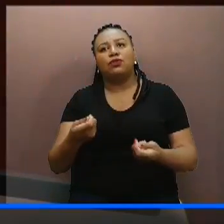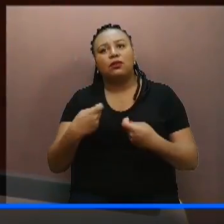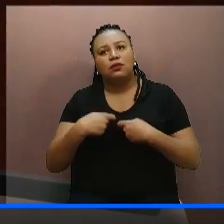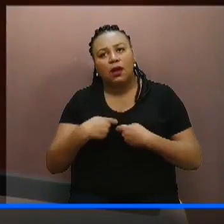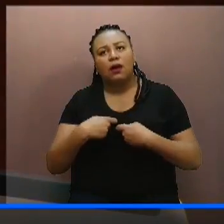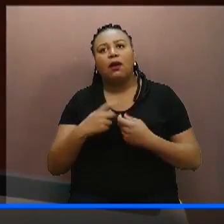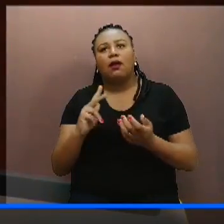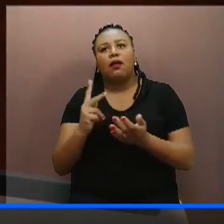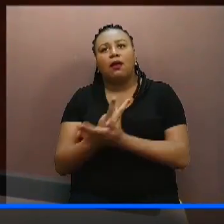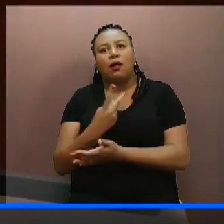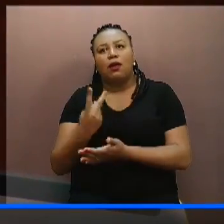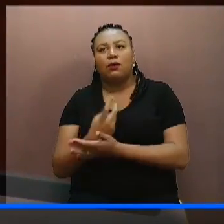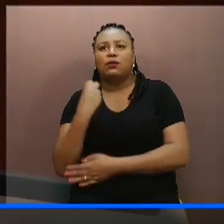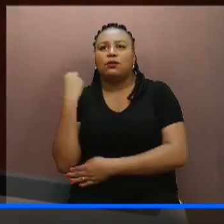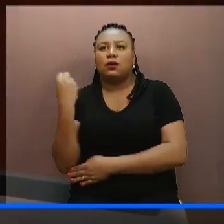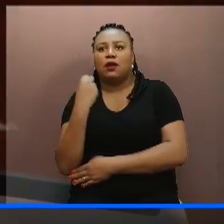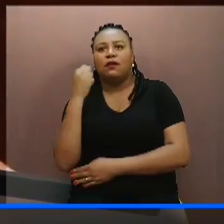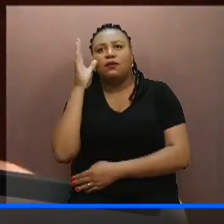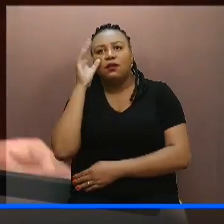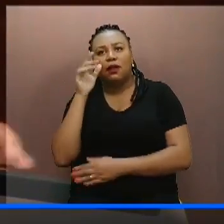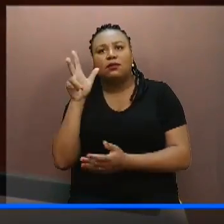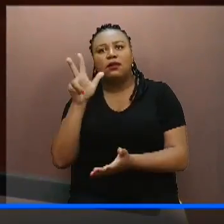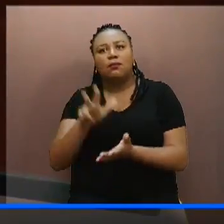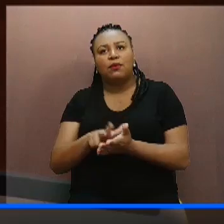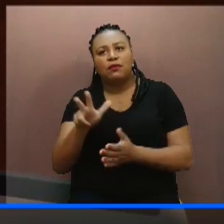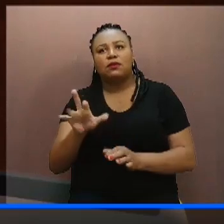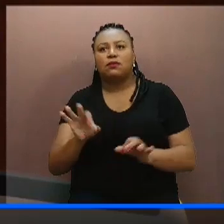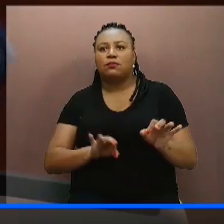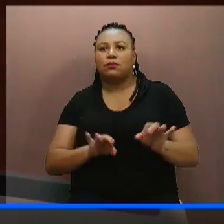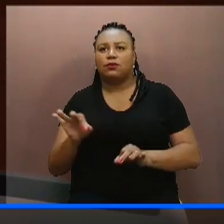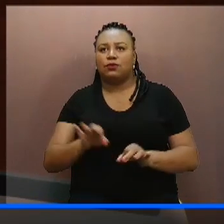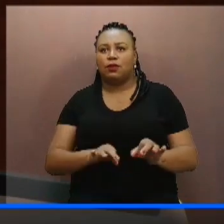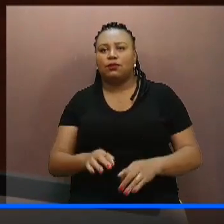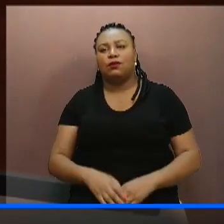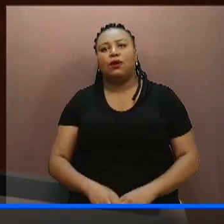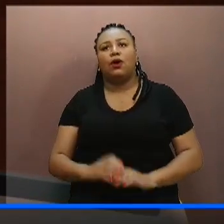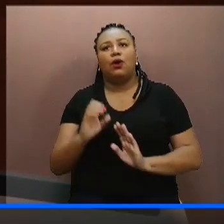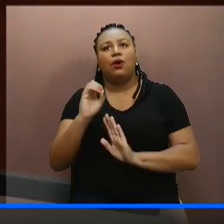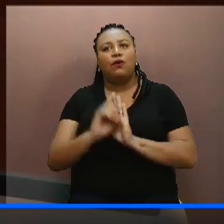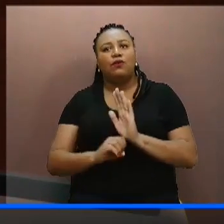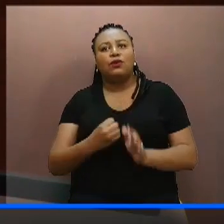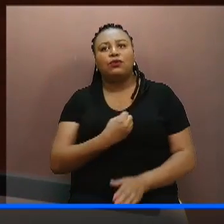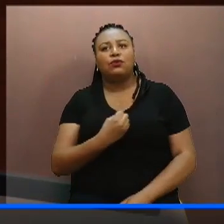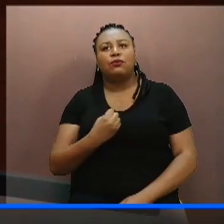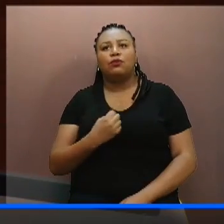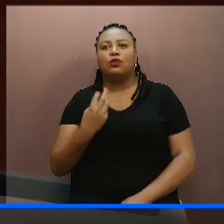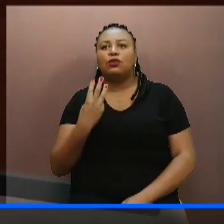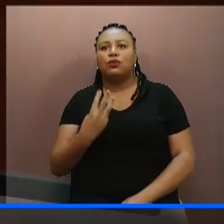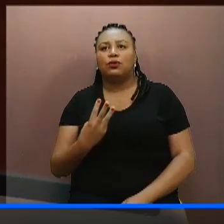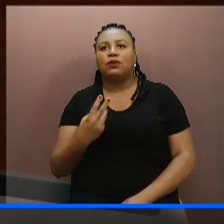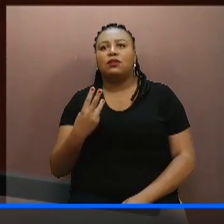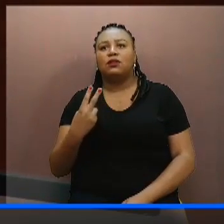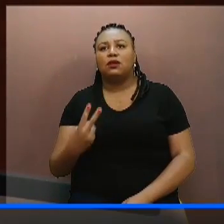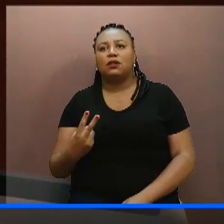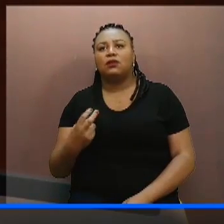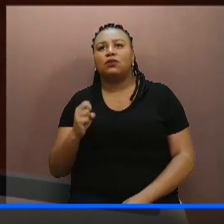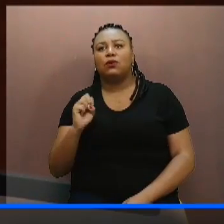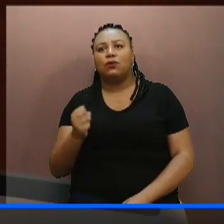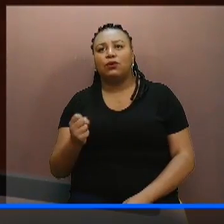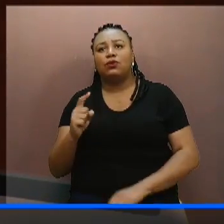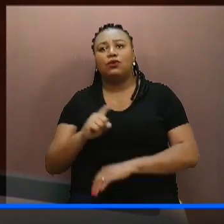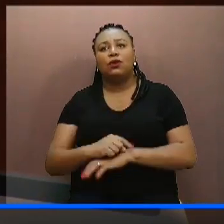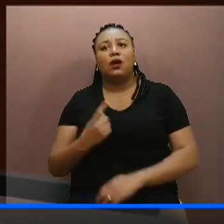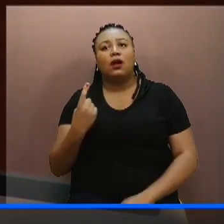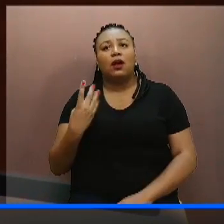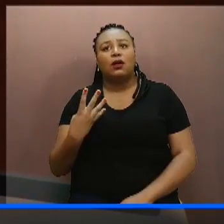equívocos graves quanto à análise e aprovação do projeto ofício número 238 de 14 de outubro de 2019